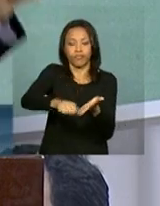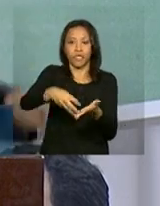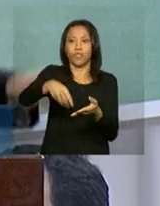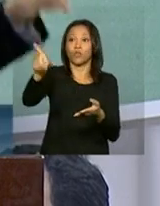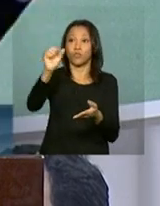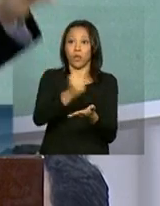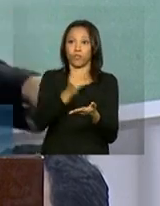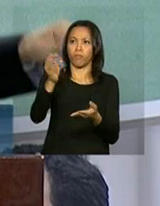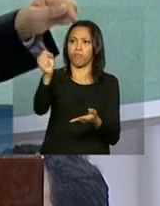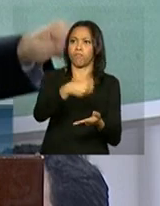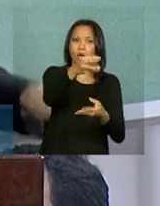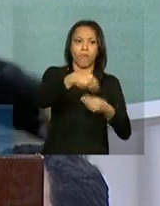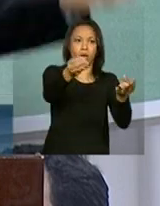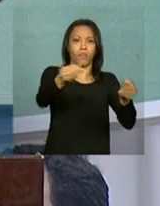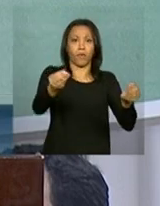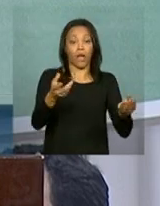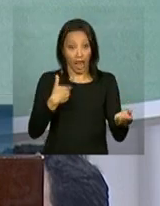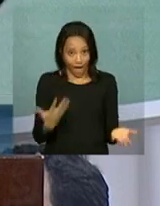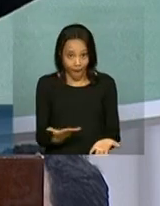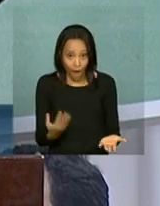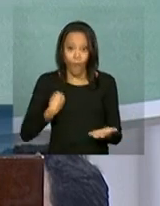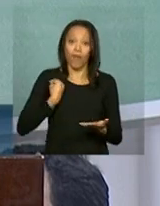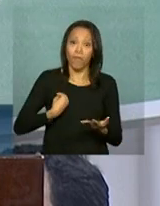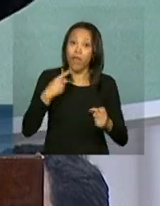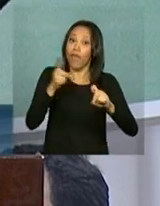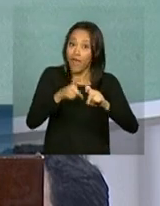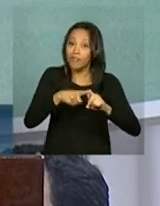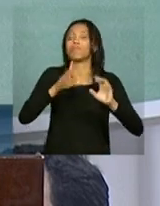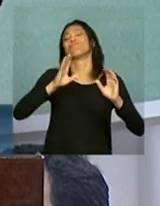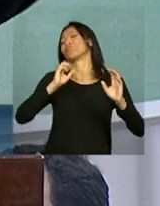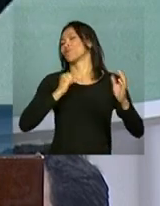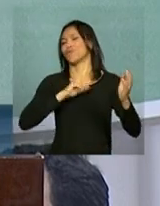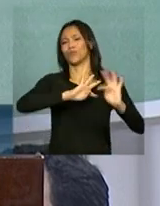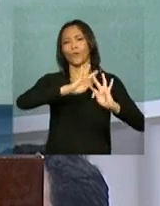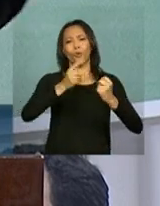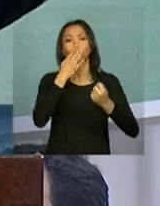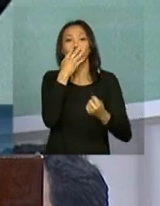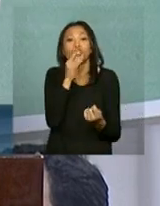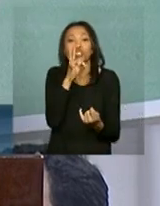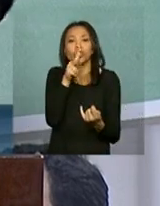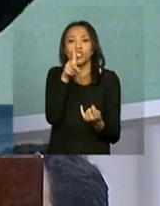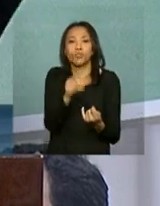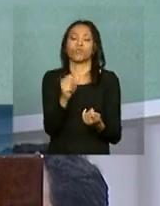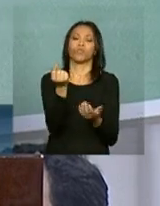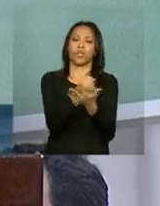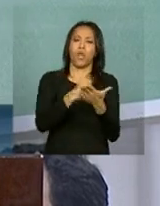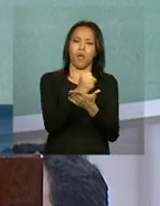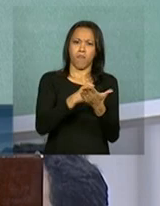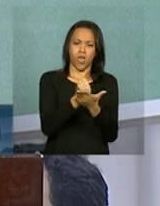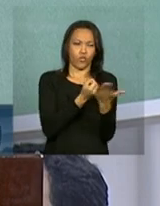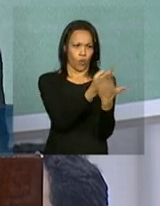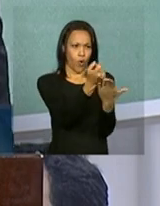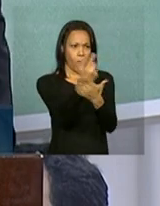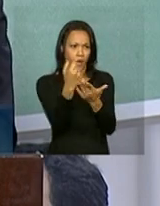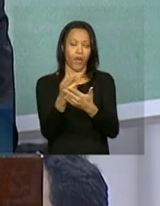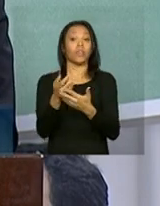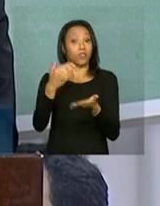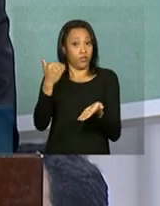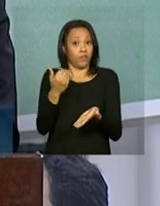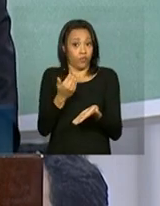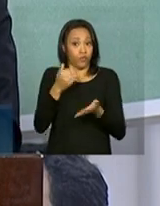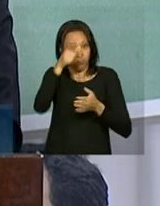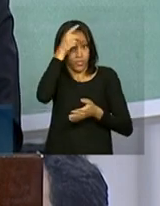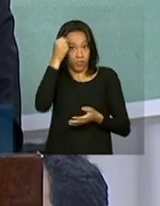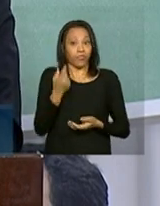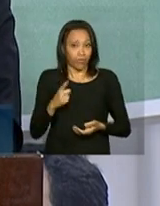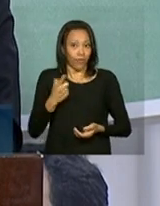que eu tenho médico fixo e presente, todos os tipos de medicamentos recomendados e que o município tem recurso para isso